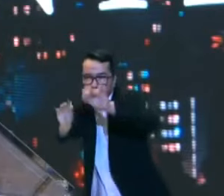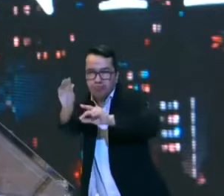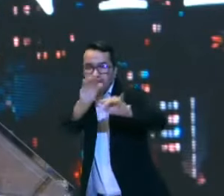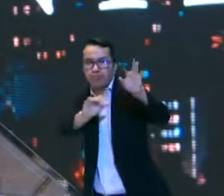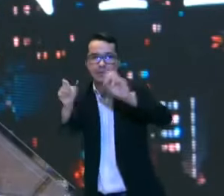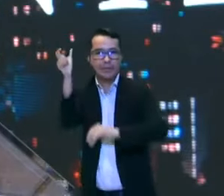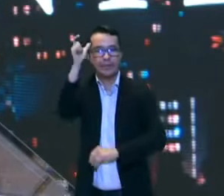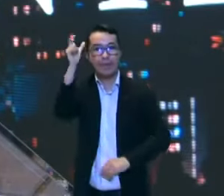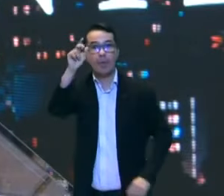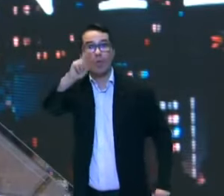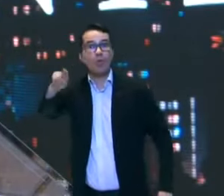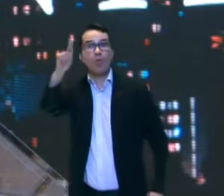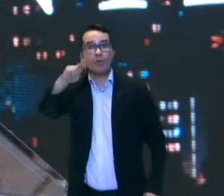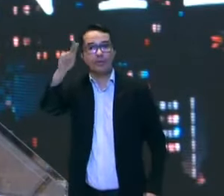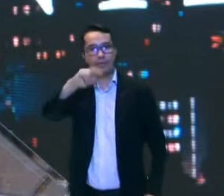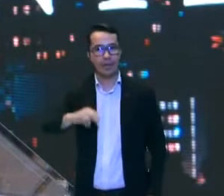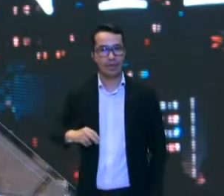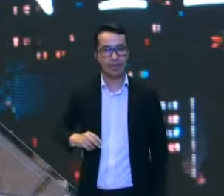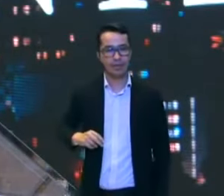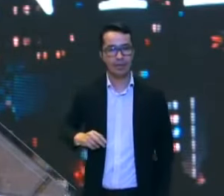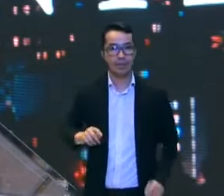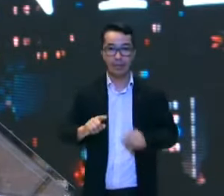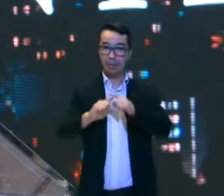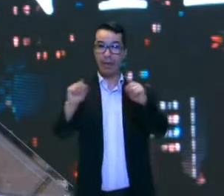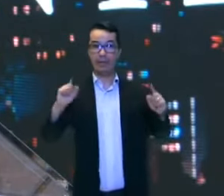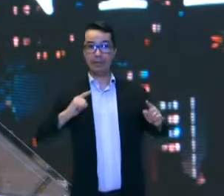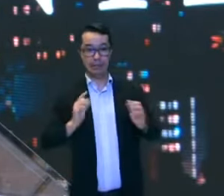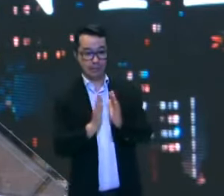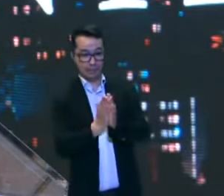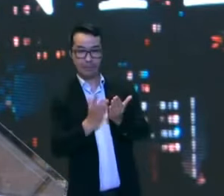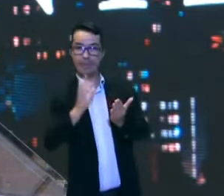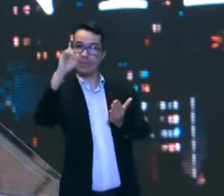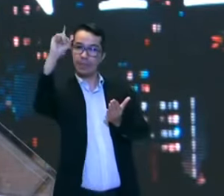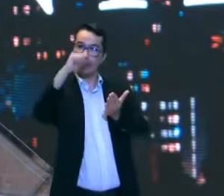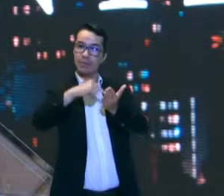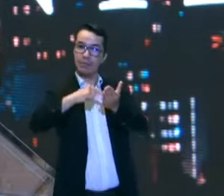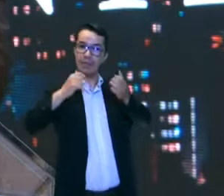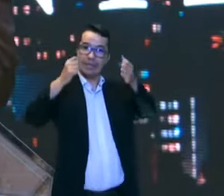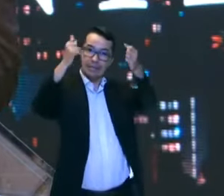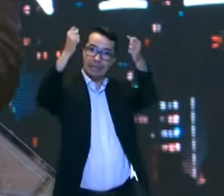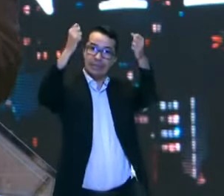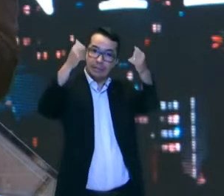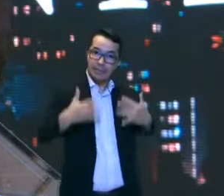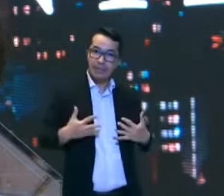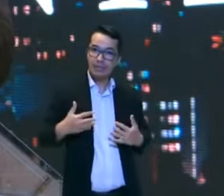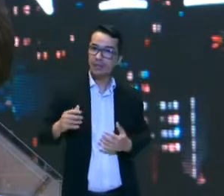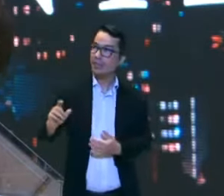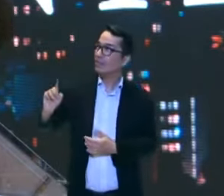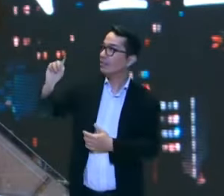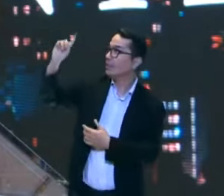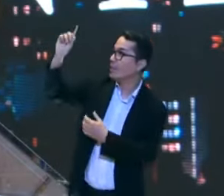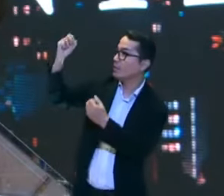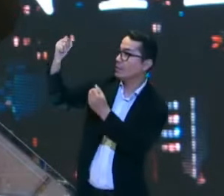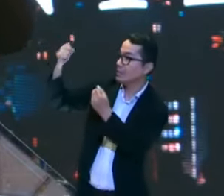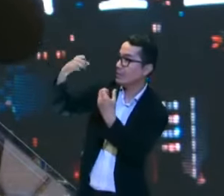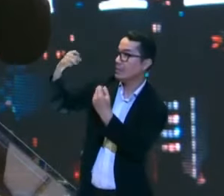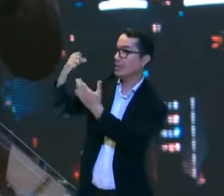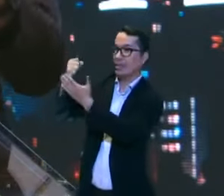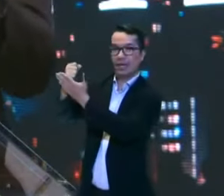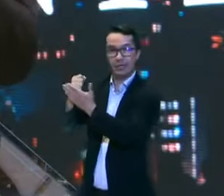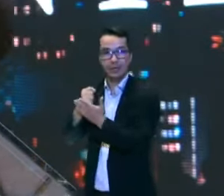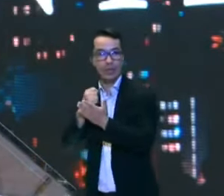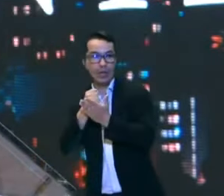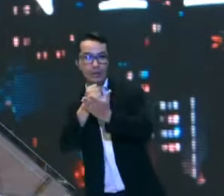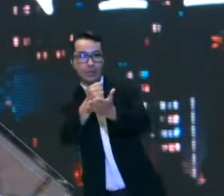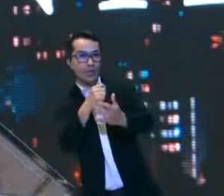Deus nos dá conhecimento dos estratagemas do inimigo para que possamos vencê-lo. E é muito interessante quando essa palavra